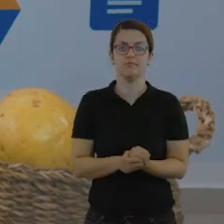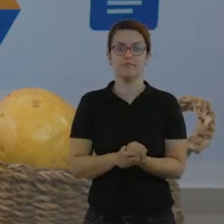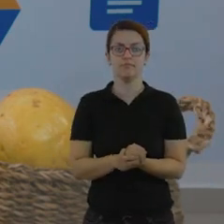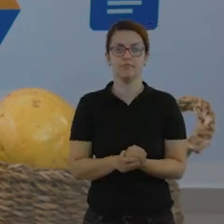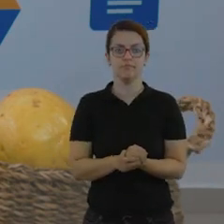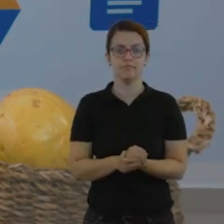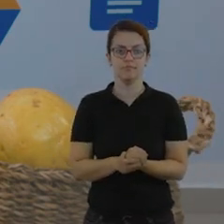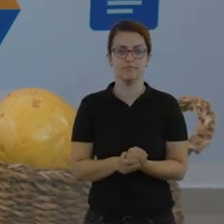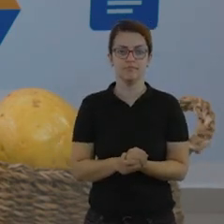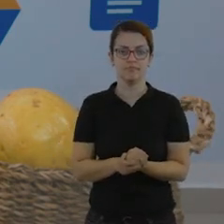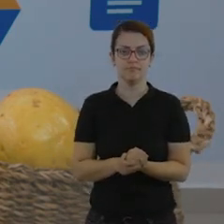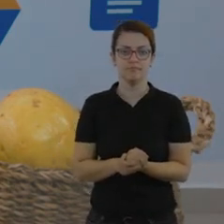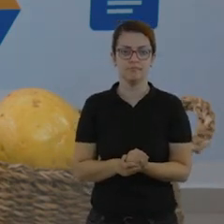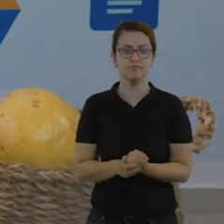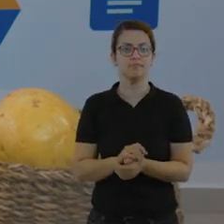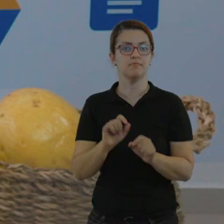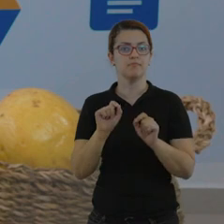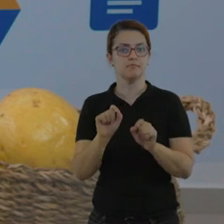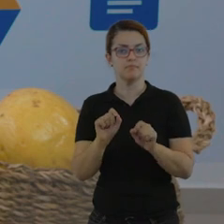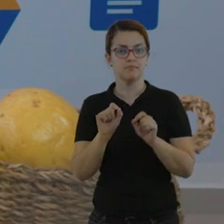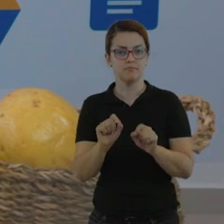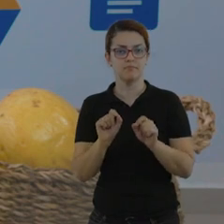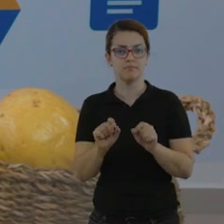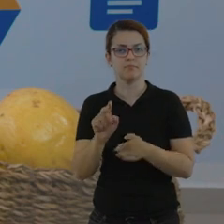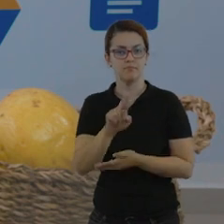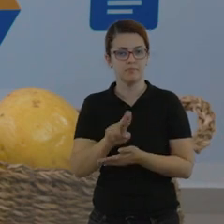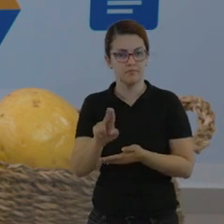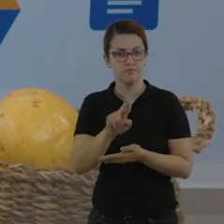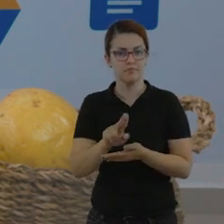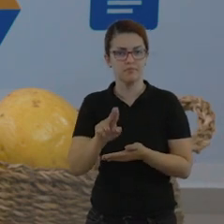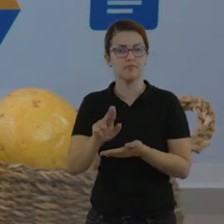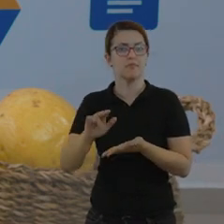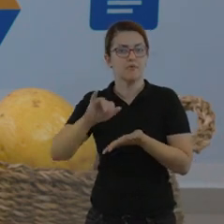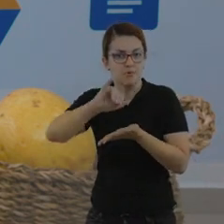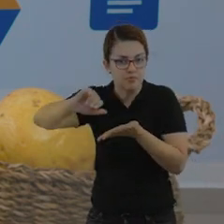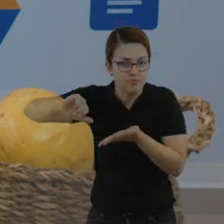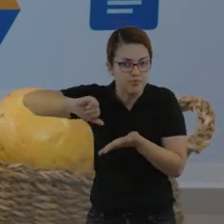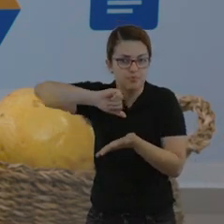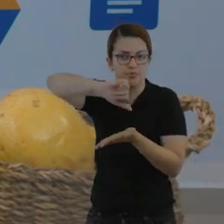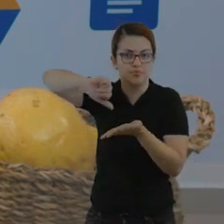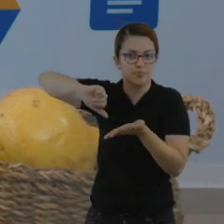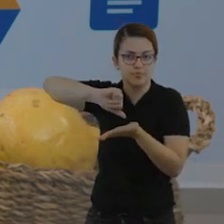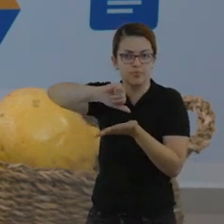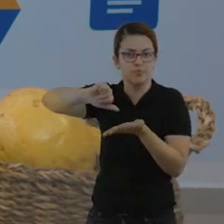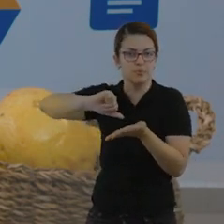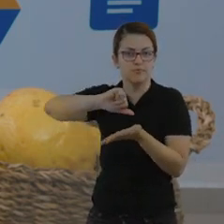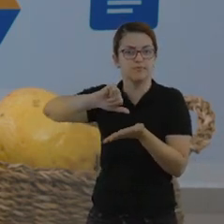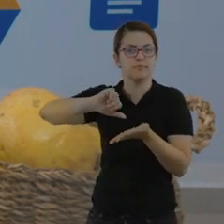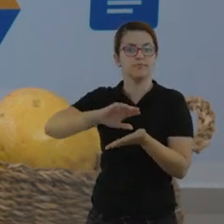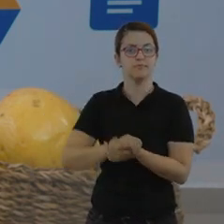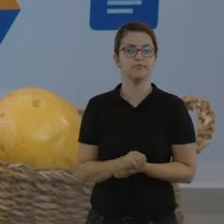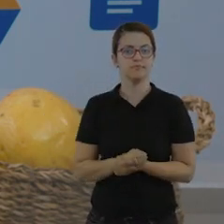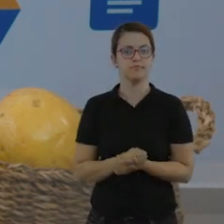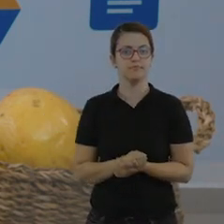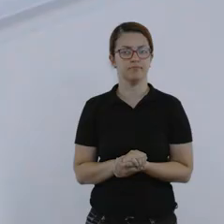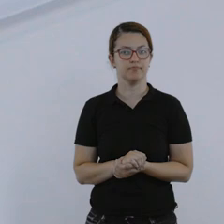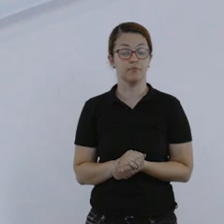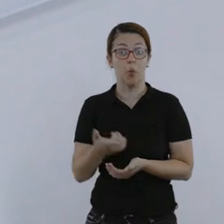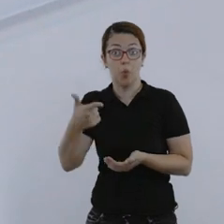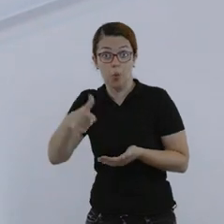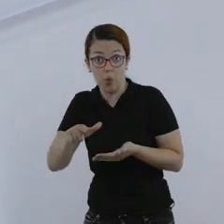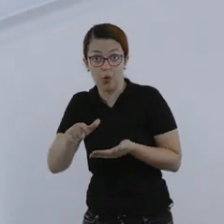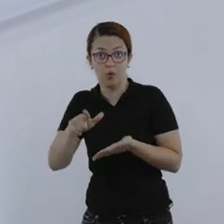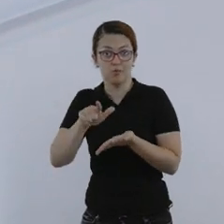tinta. De acordo com o tempo que ele for soltando a tinta, você vai trocando de água, porque a tinta vai mesmo soltar lá. Aí